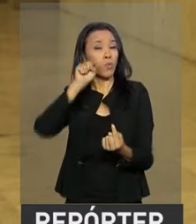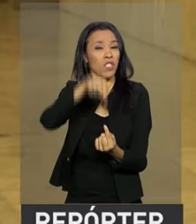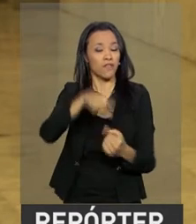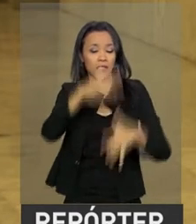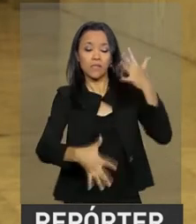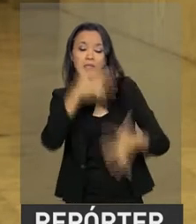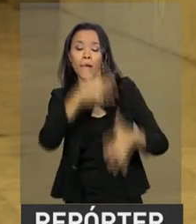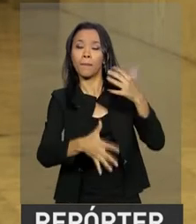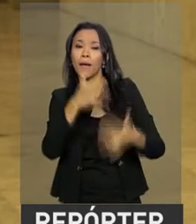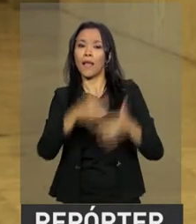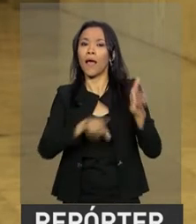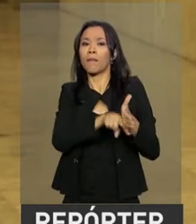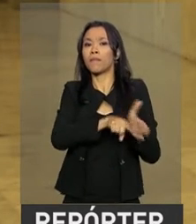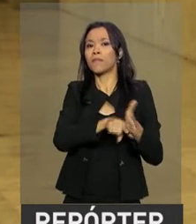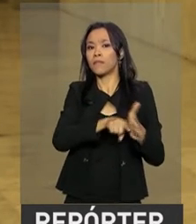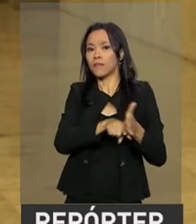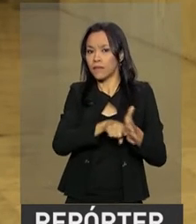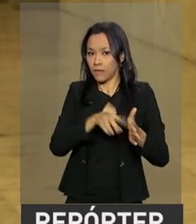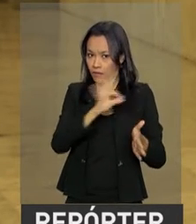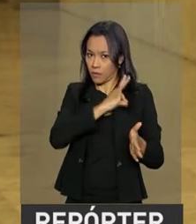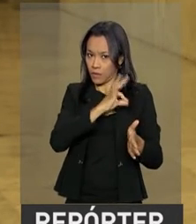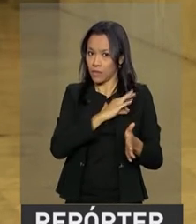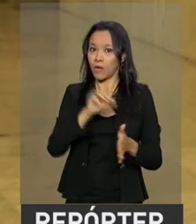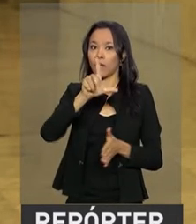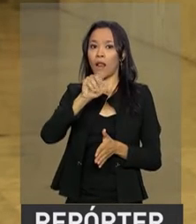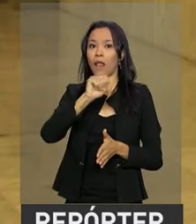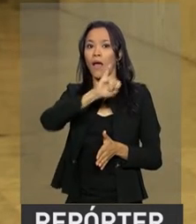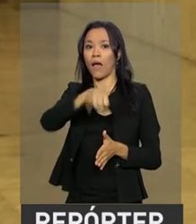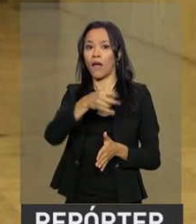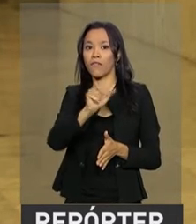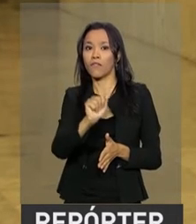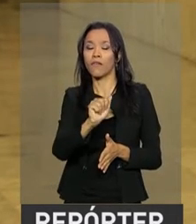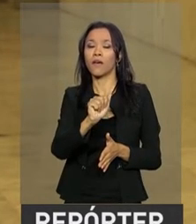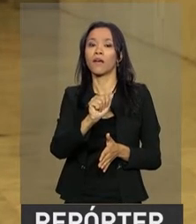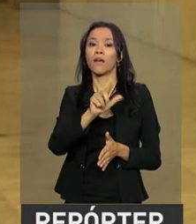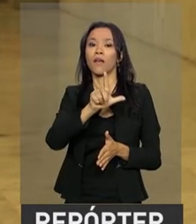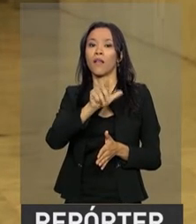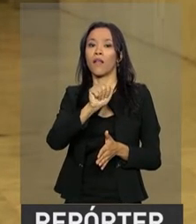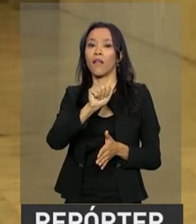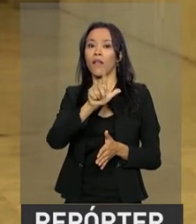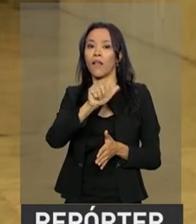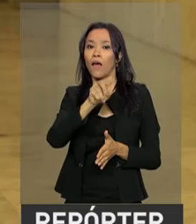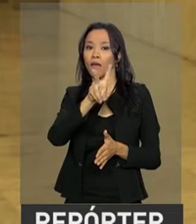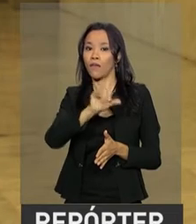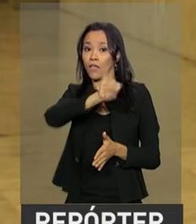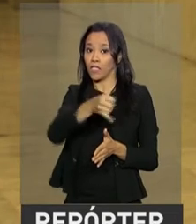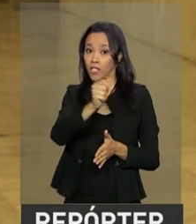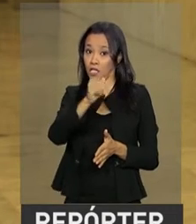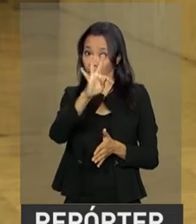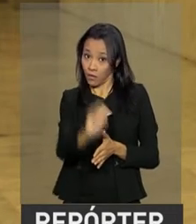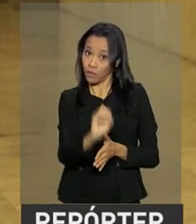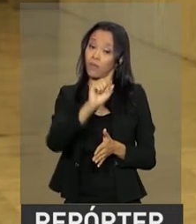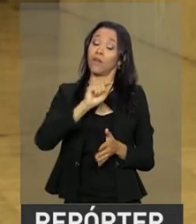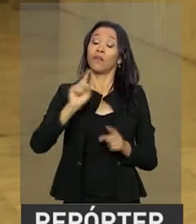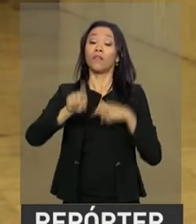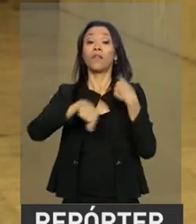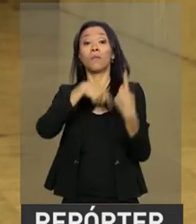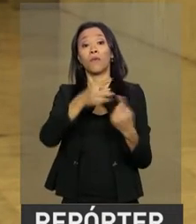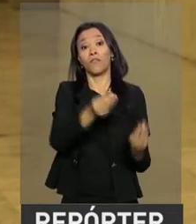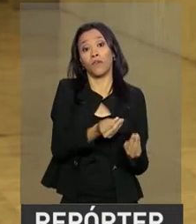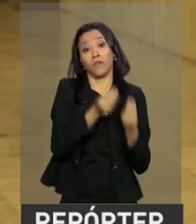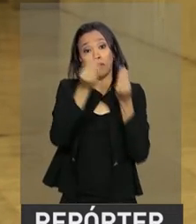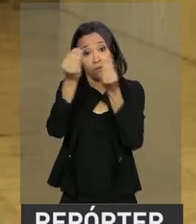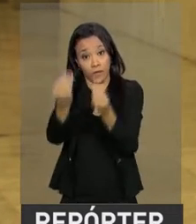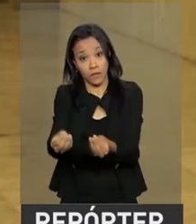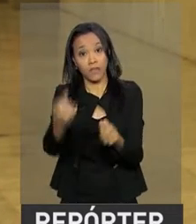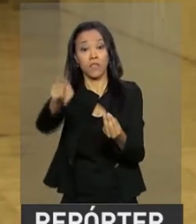da operação lava jato com a decisão de teori zavascki o processo foi transferido da justiça do distrito federal